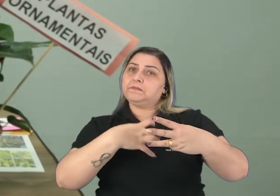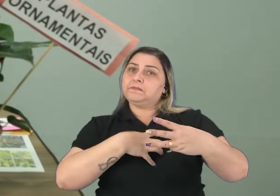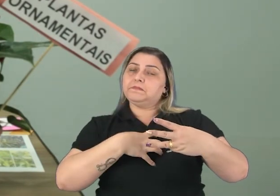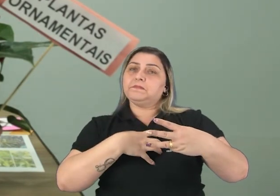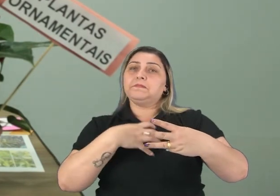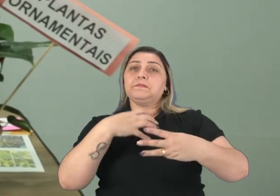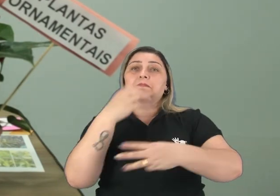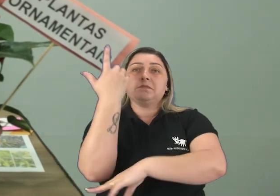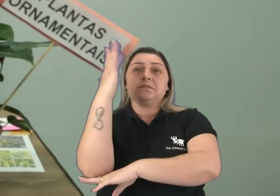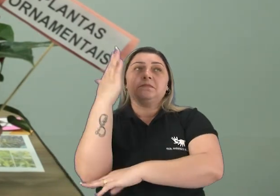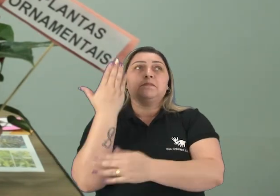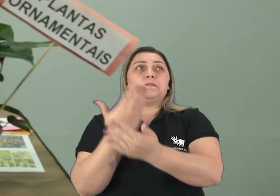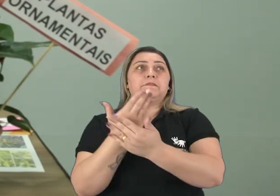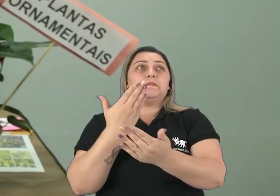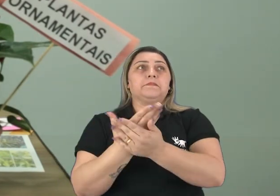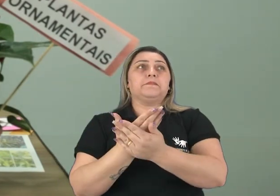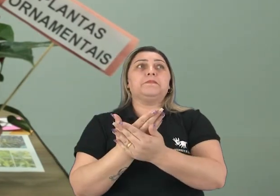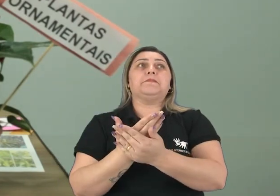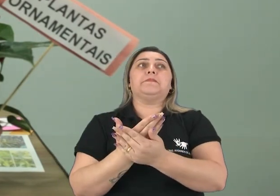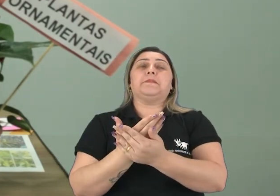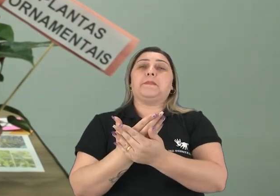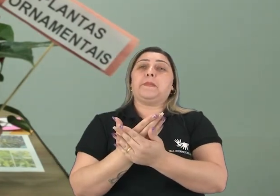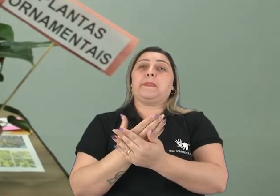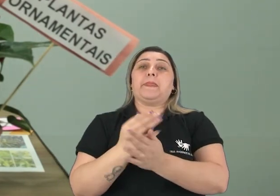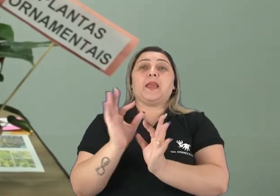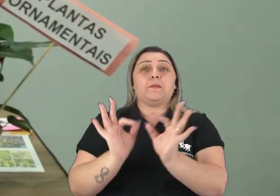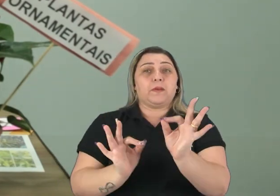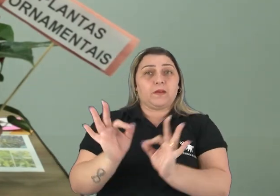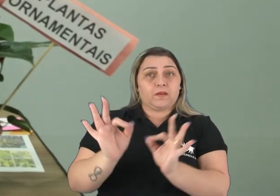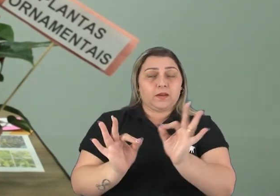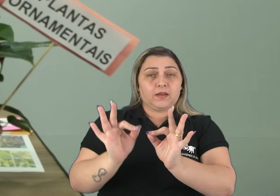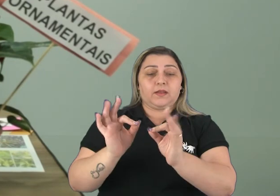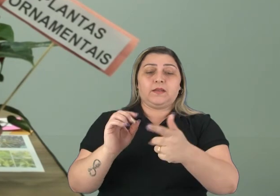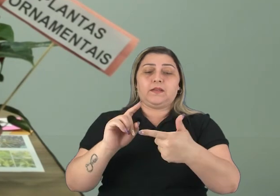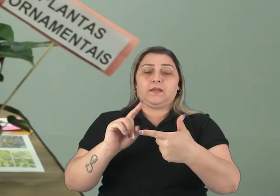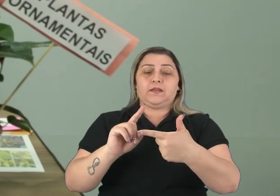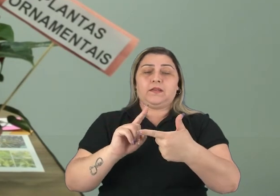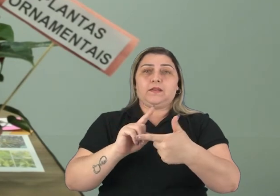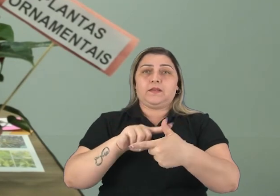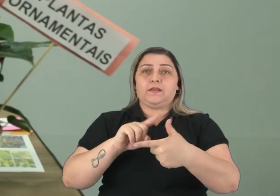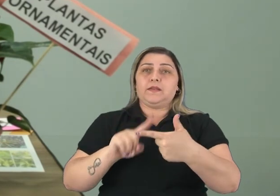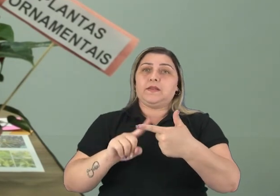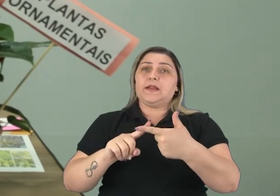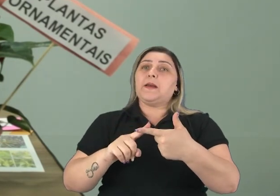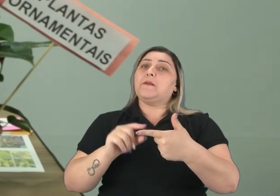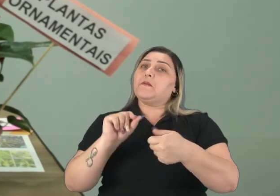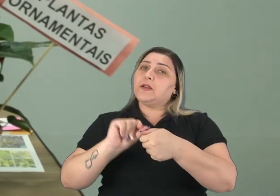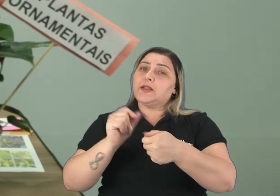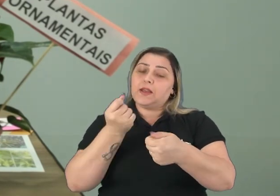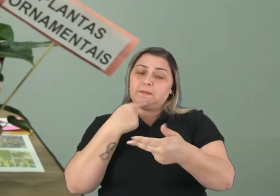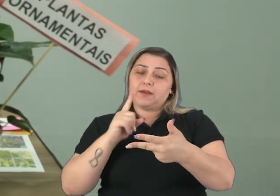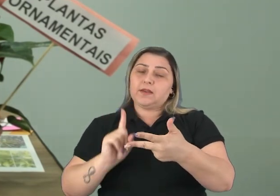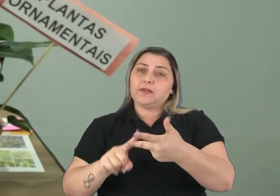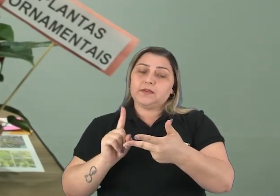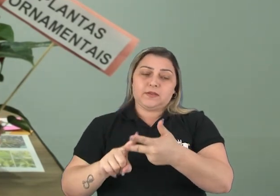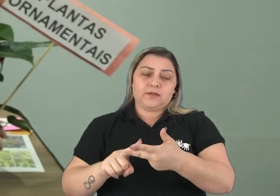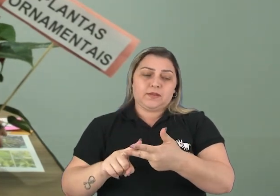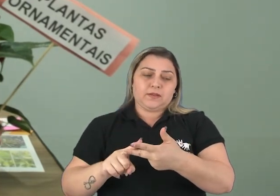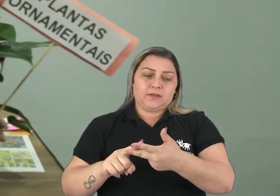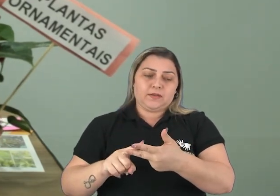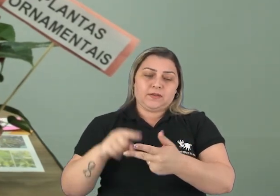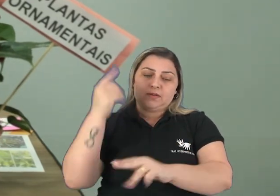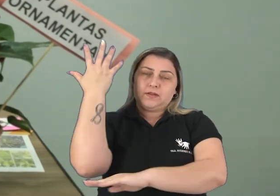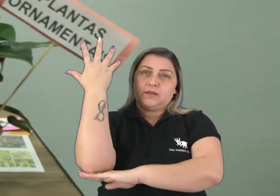nós vamos estudar. As plantas ornamentais, as plantas medicinais e as